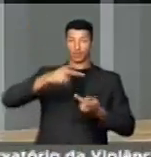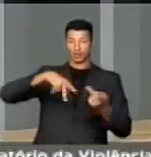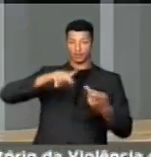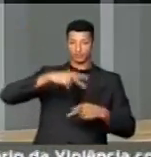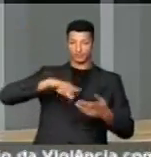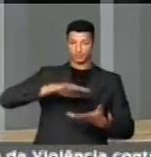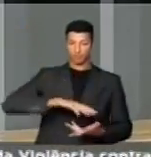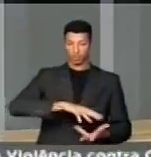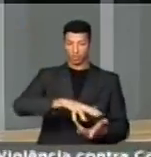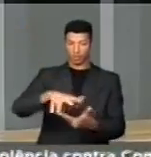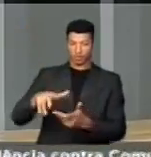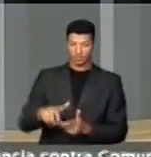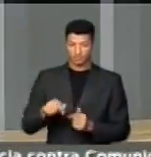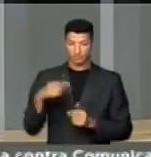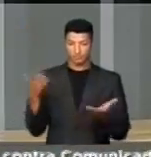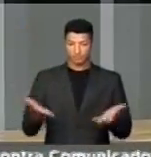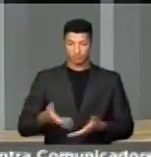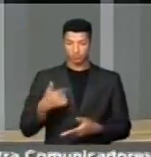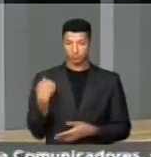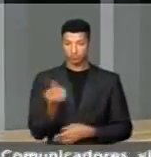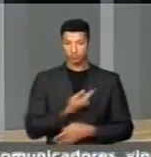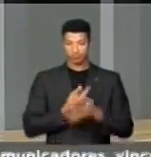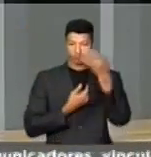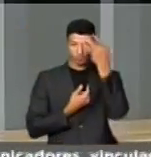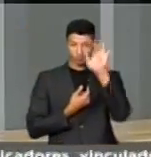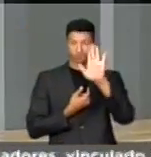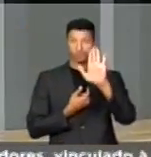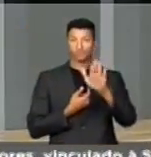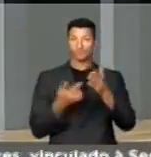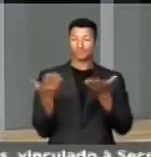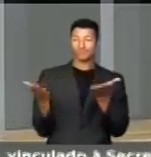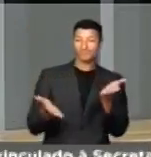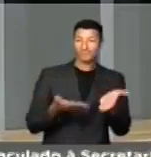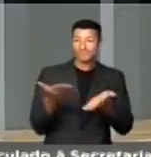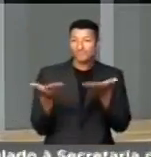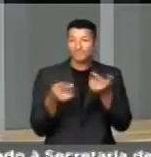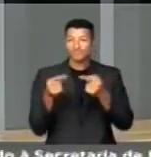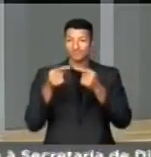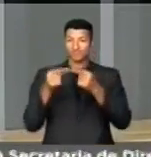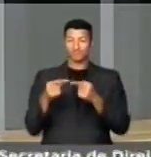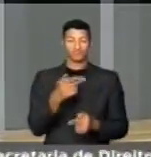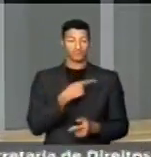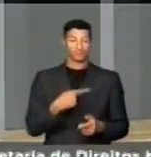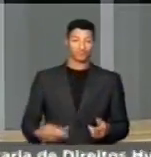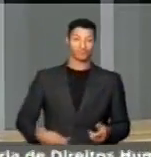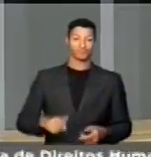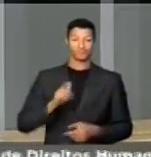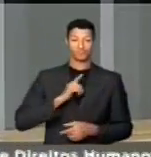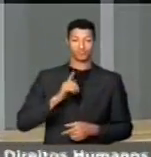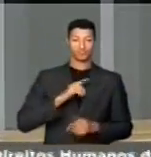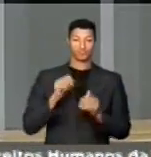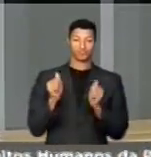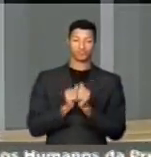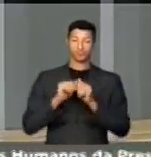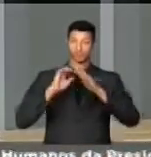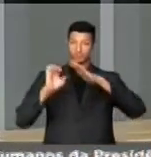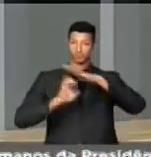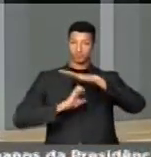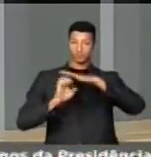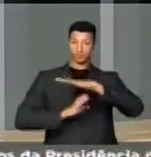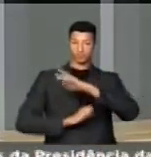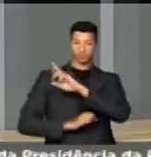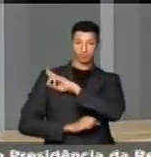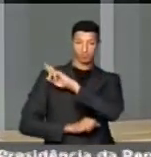planeta. E hoje nós não sabemos qual é o nível de relação que a presidente mantém com as empresas que